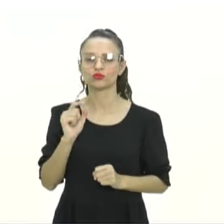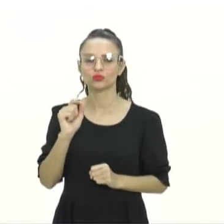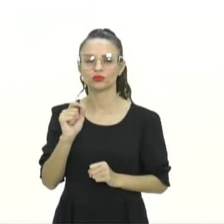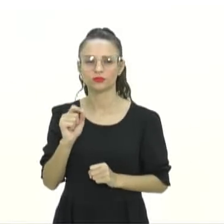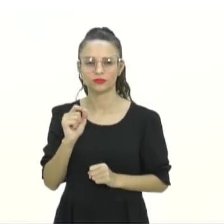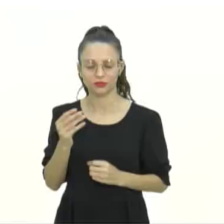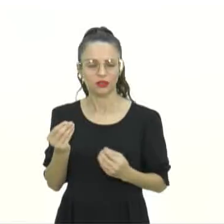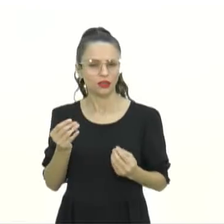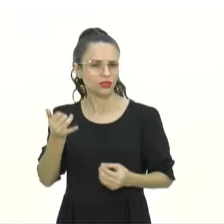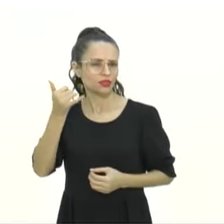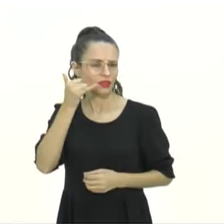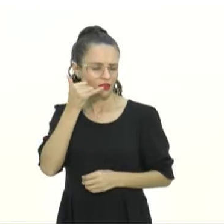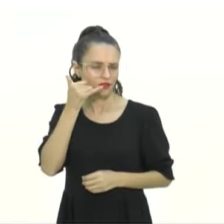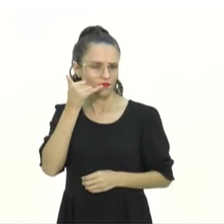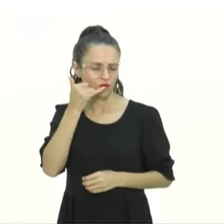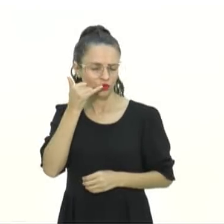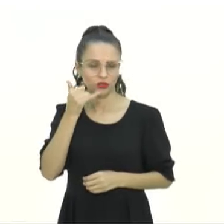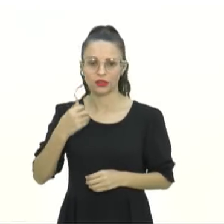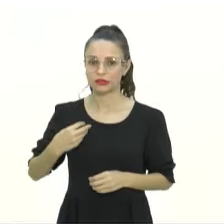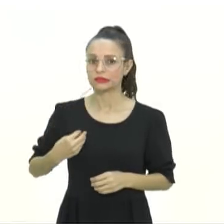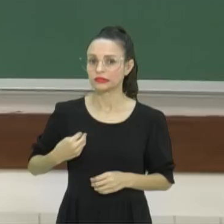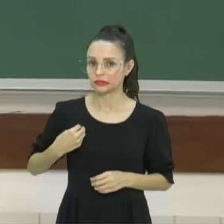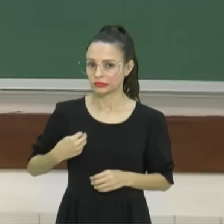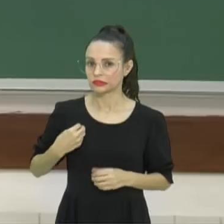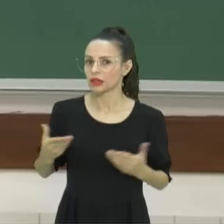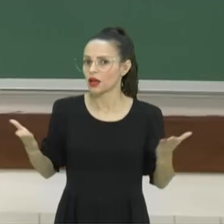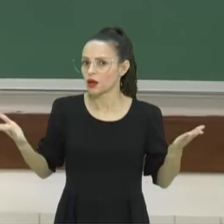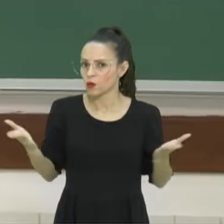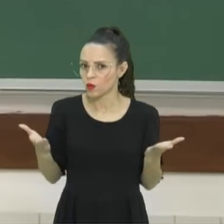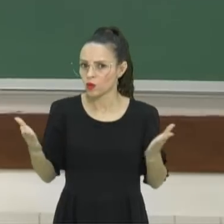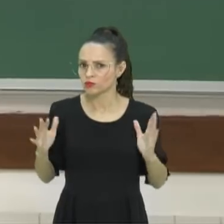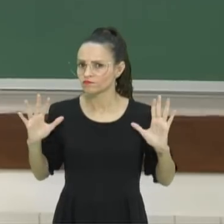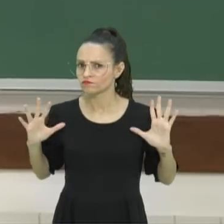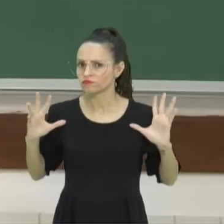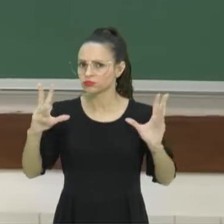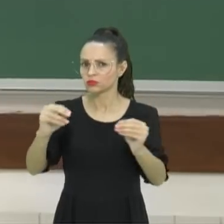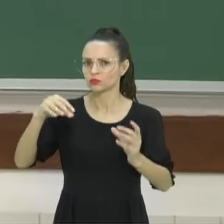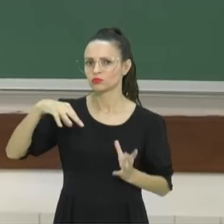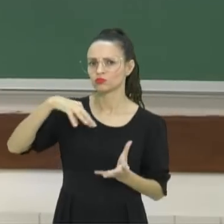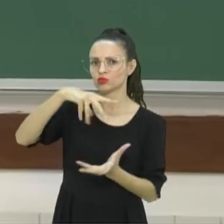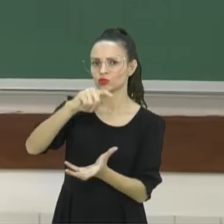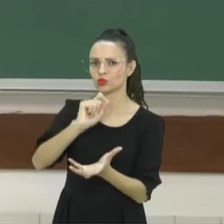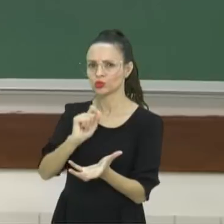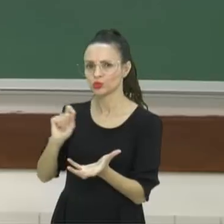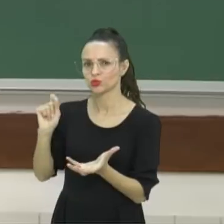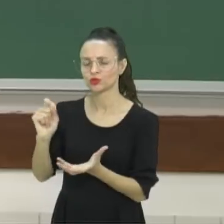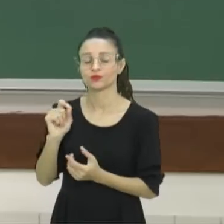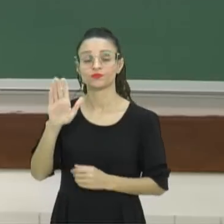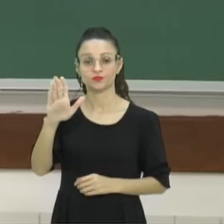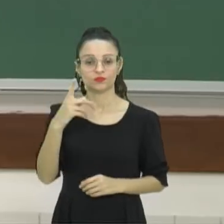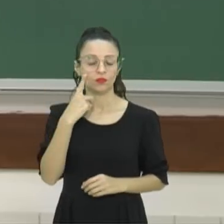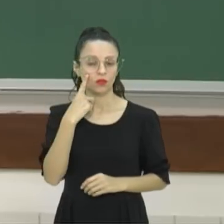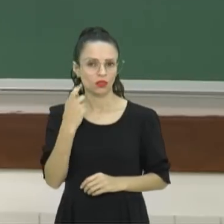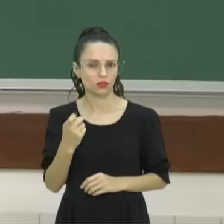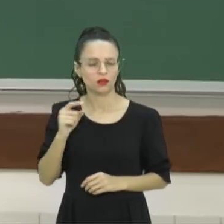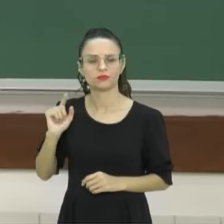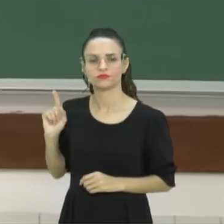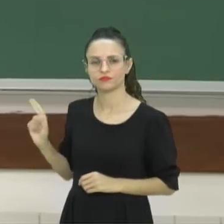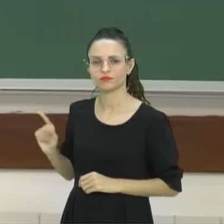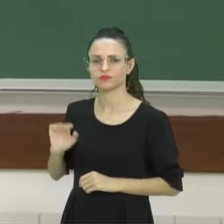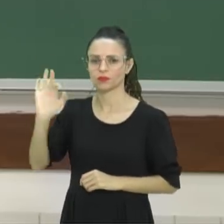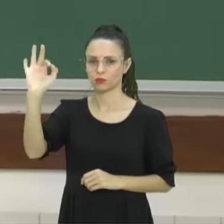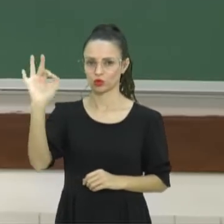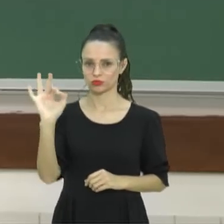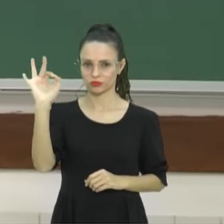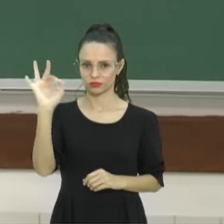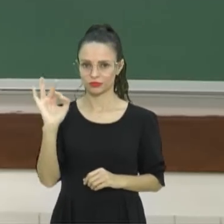a telefonia celular está presente no mundo como um todo. E é interessante a gente pensar o seguinte, que é a